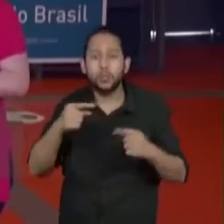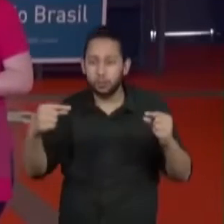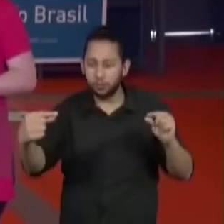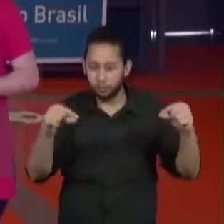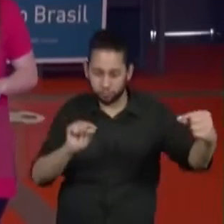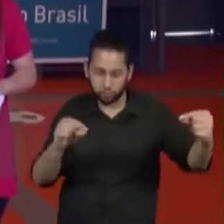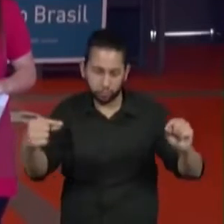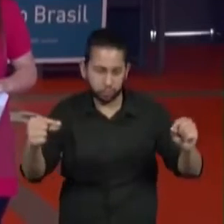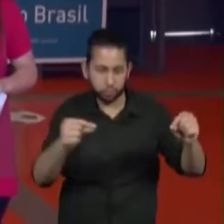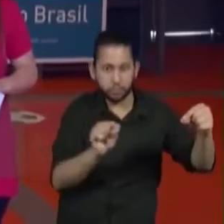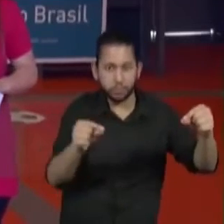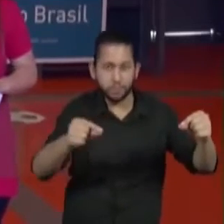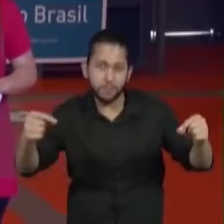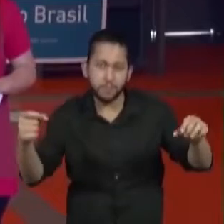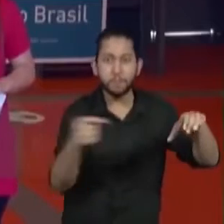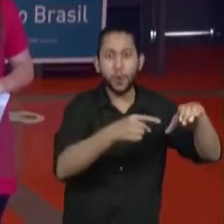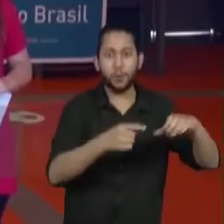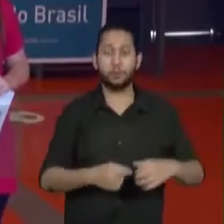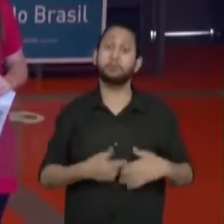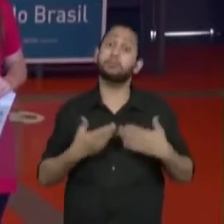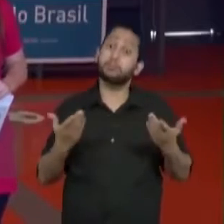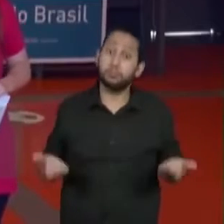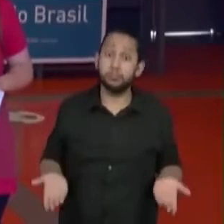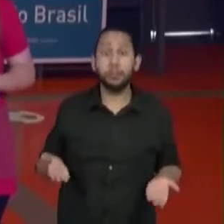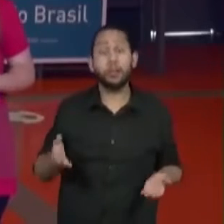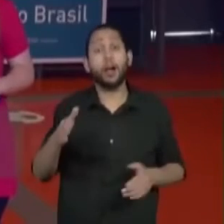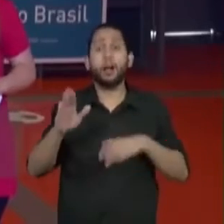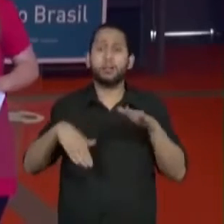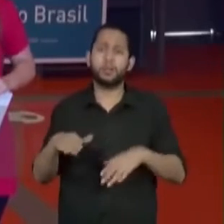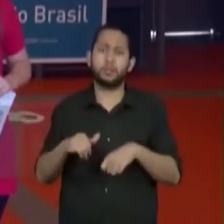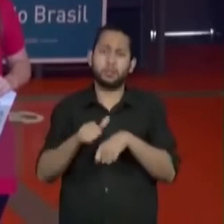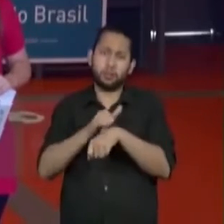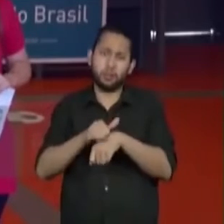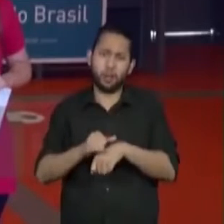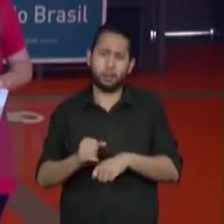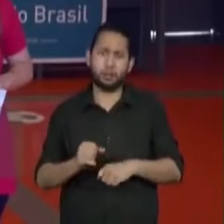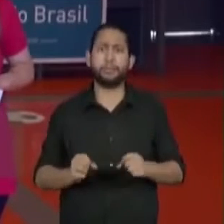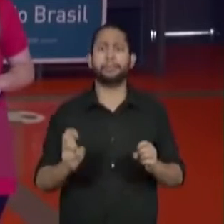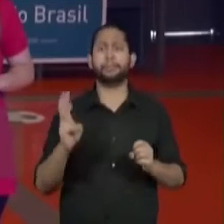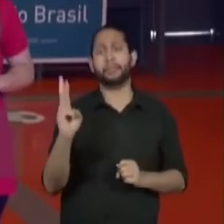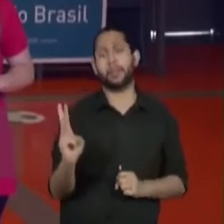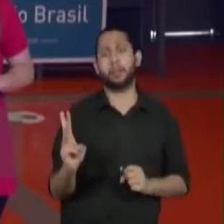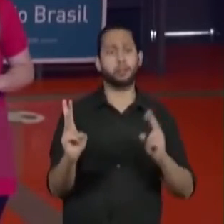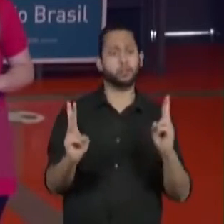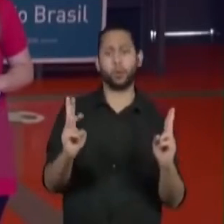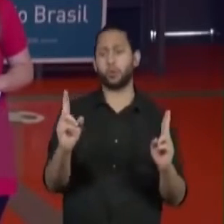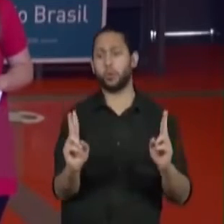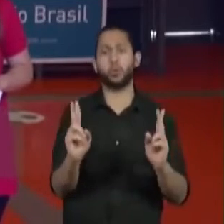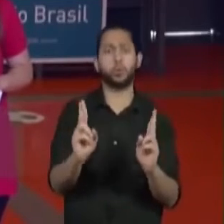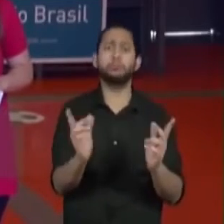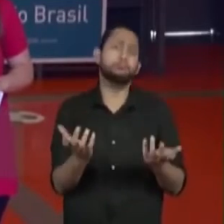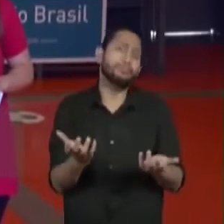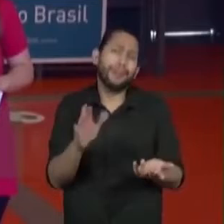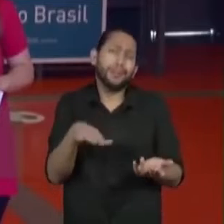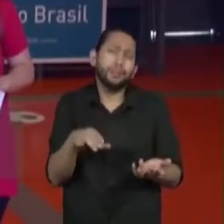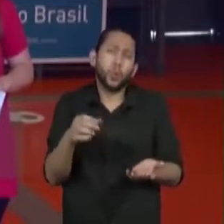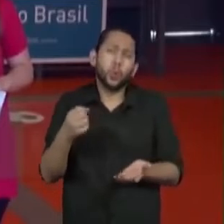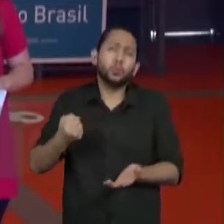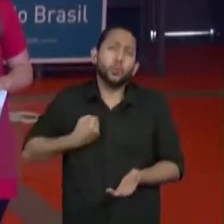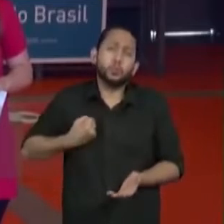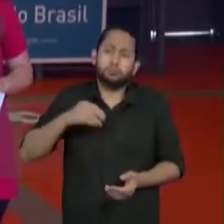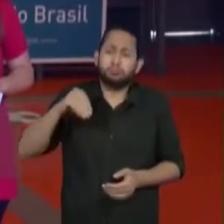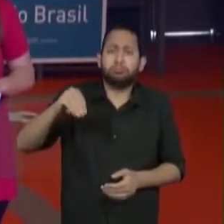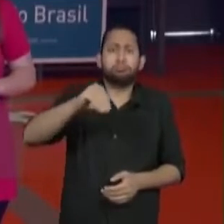Às vezes pode até não ser o melhor esquema tático para o decorrer do jogo, mas nós